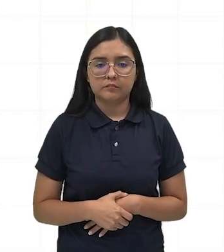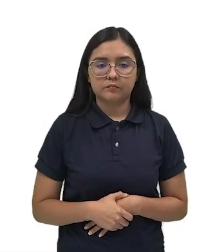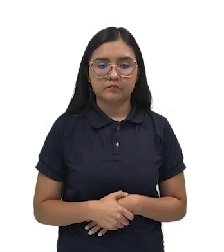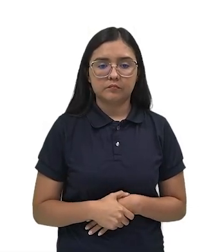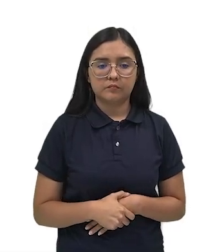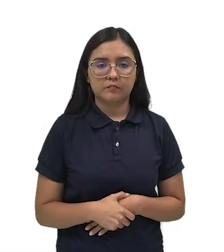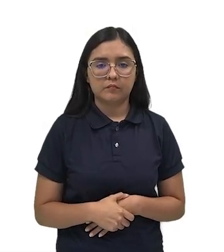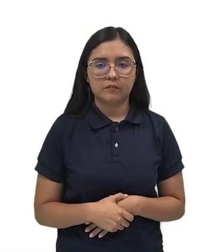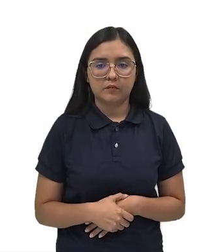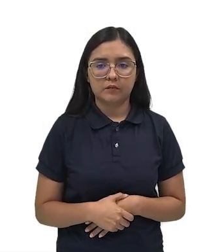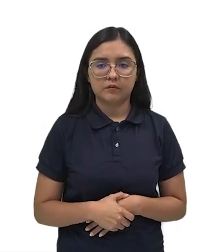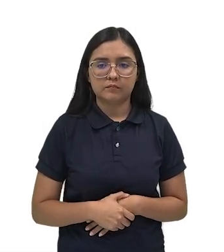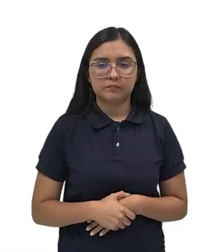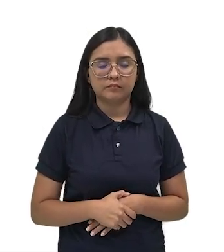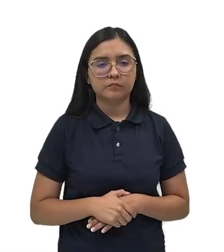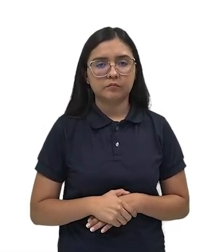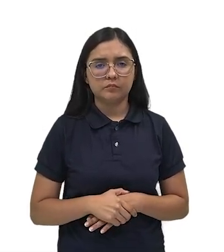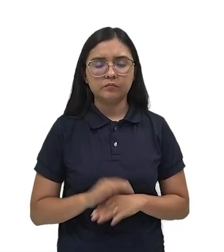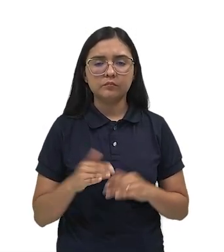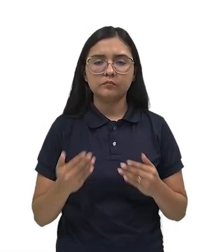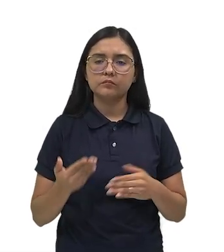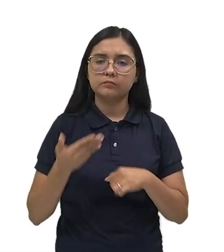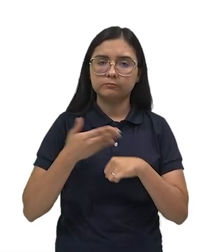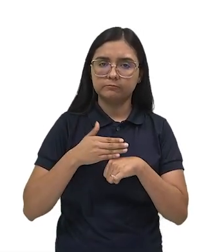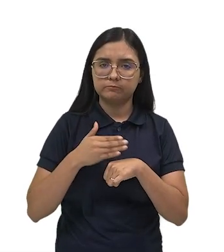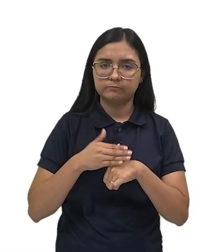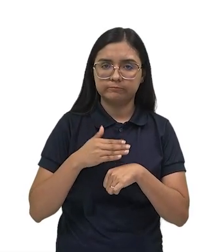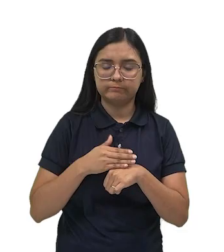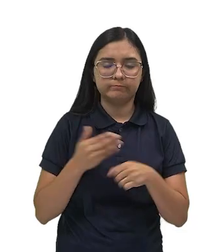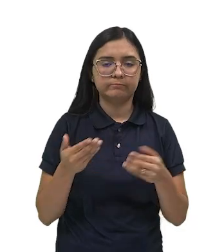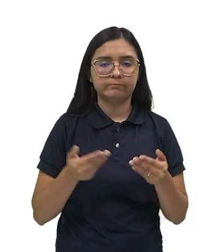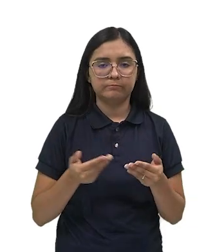para a gente dar uma exercitada,